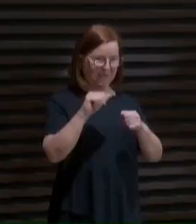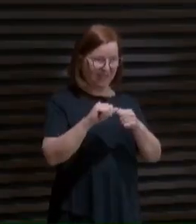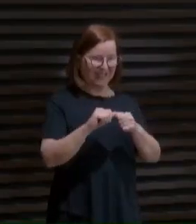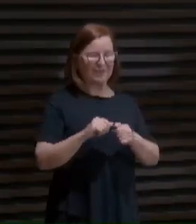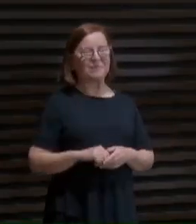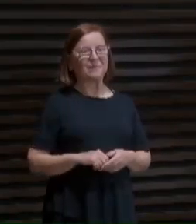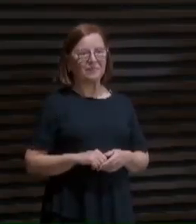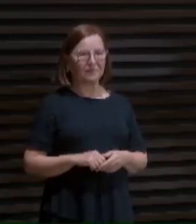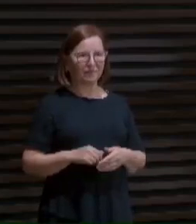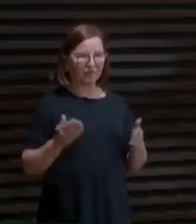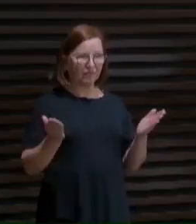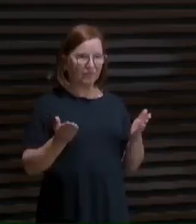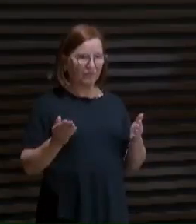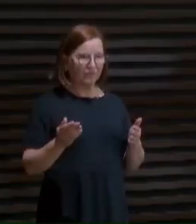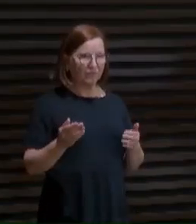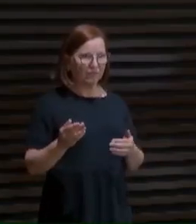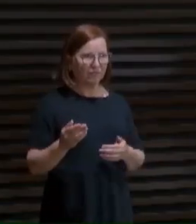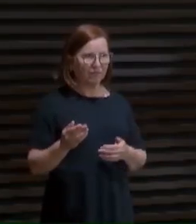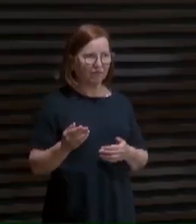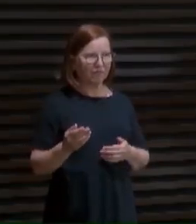tratar aqui de a dúvida